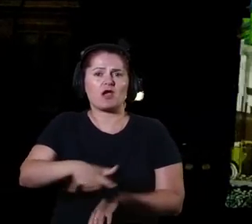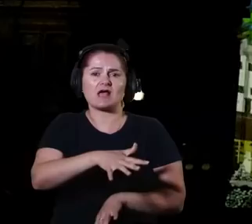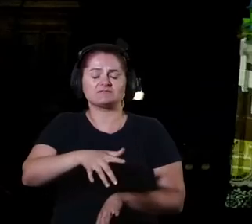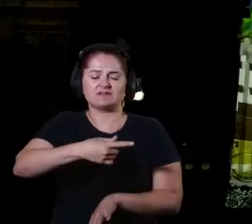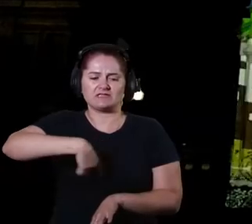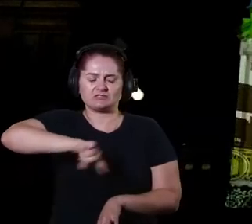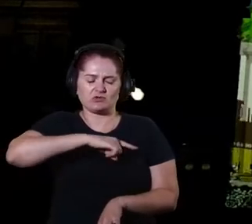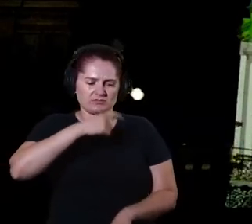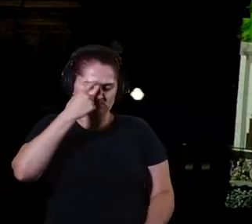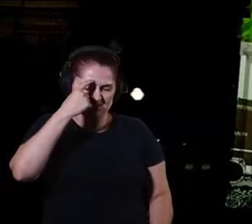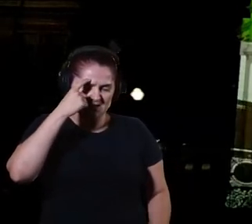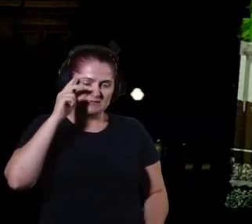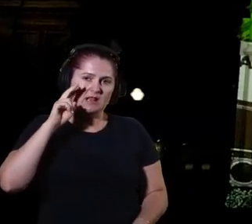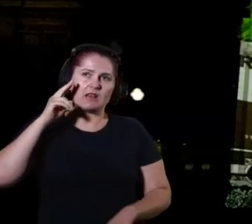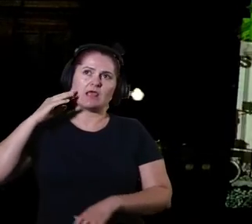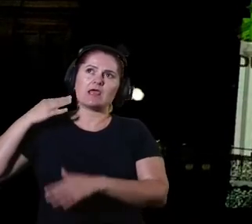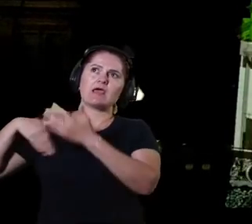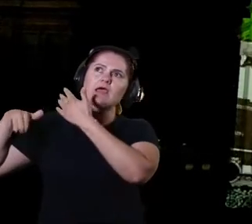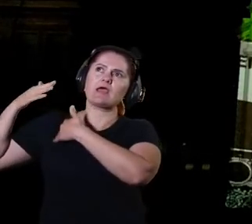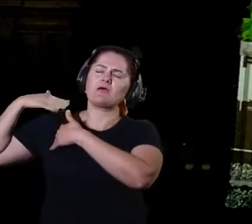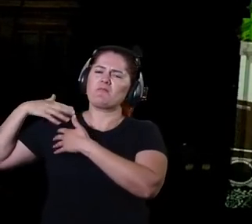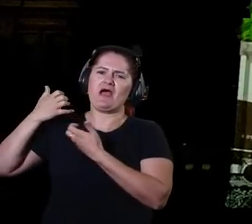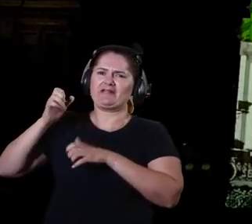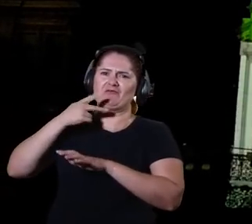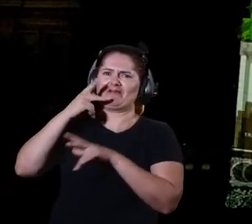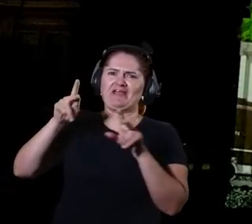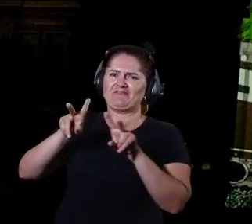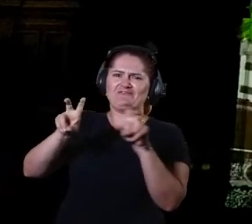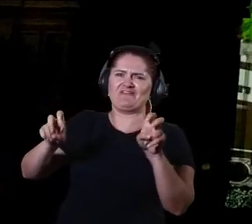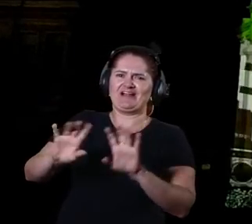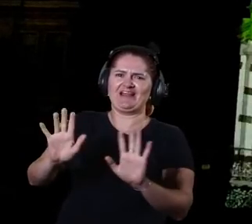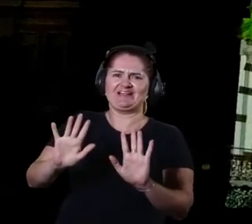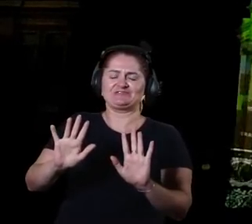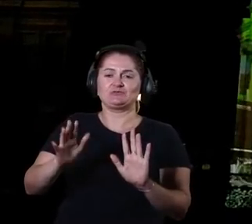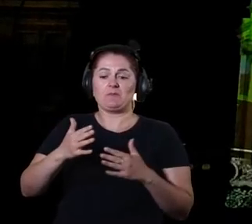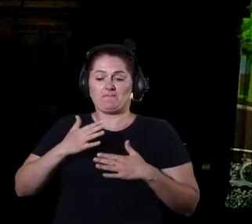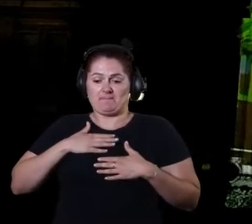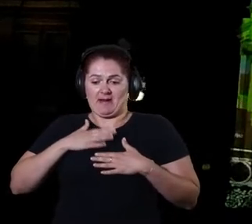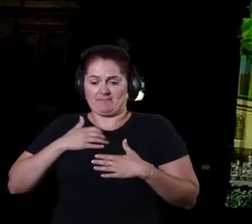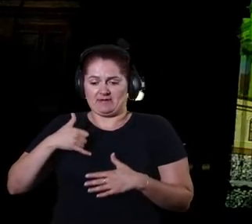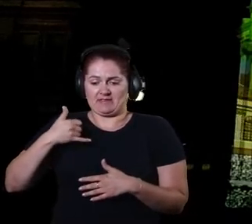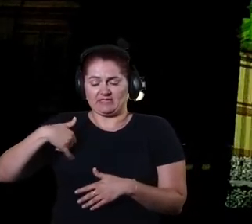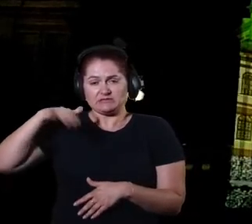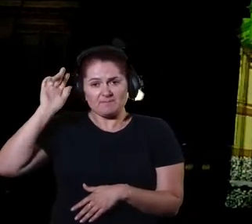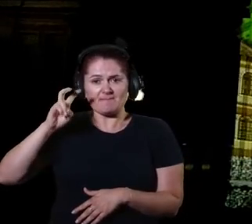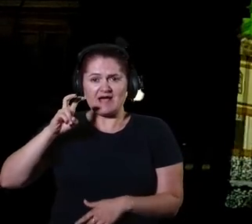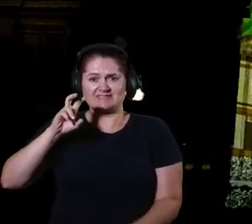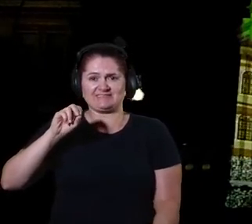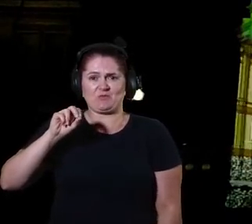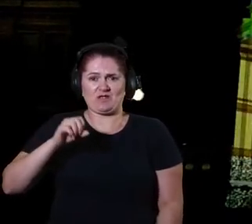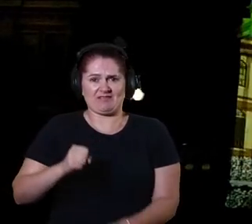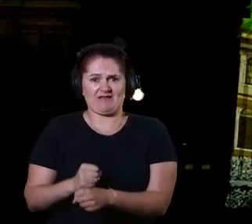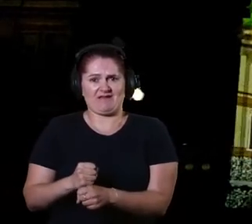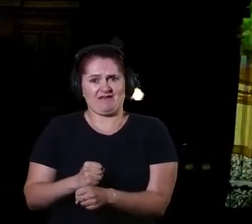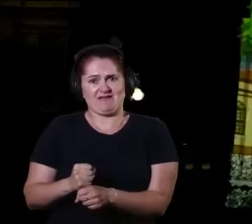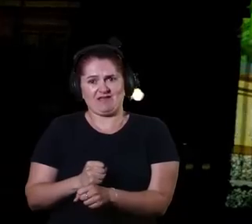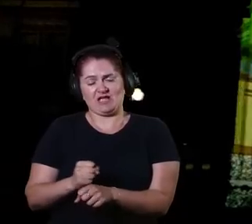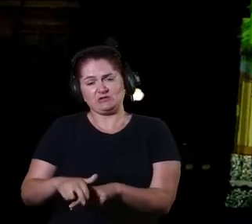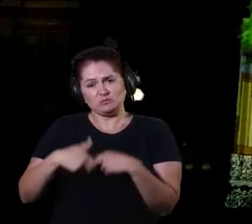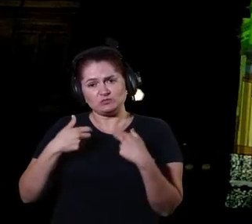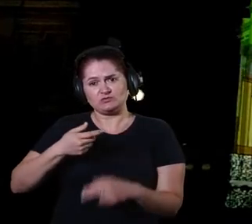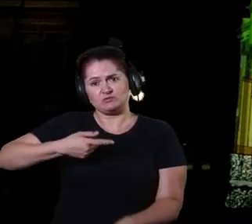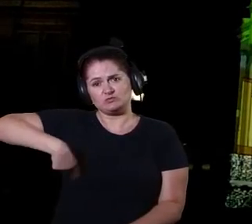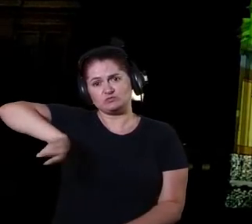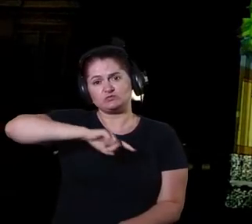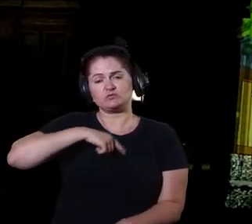nisso, né? Porque a mim já se foram 58 anos, né? E muitos mais, outros menos. Ele nos dá essa dimensão